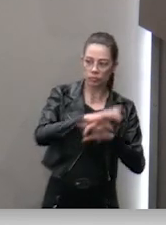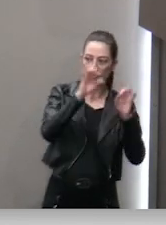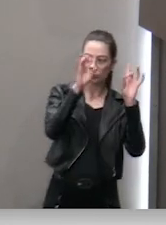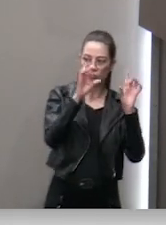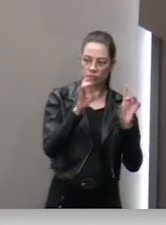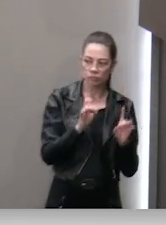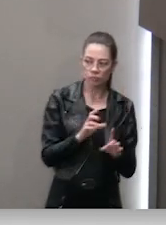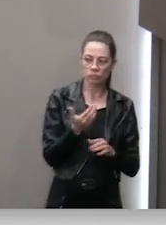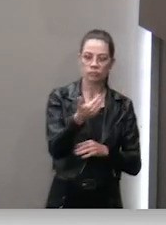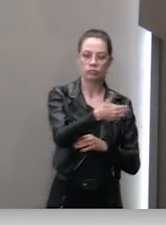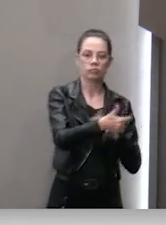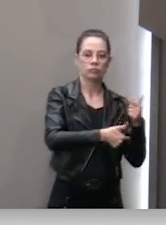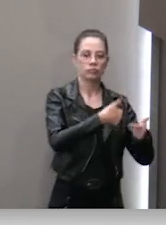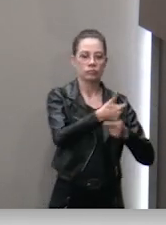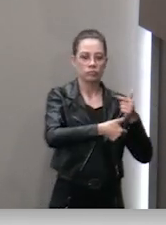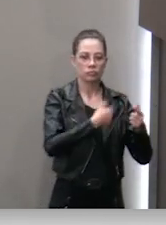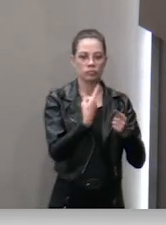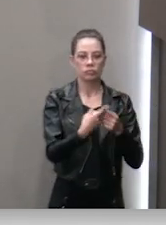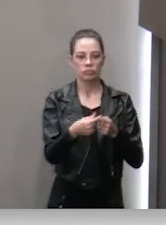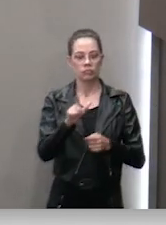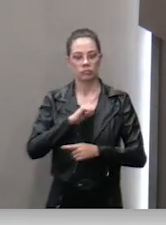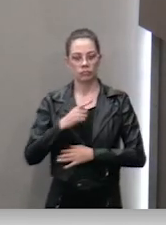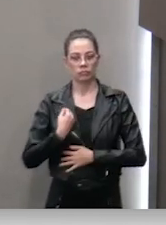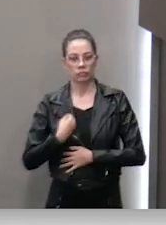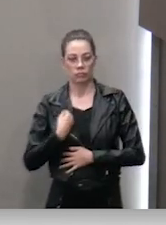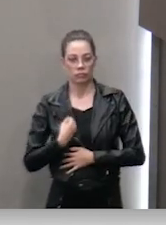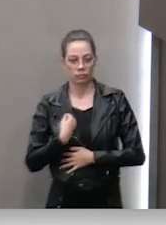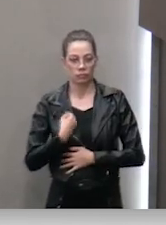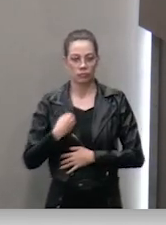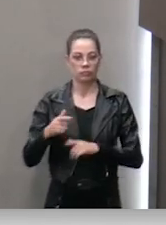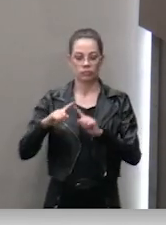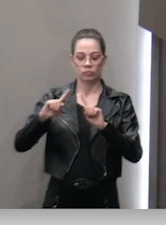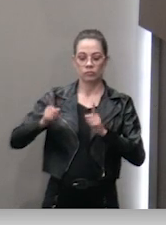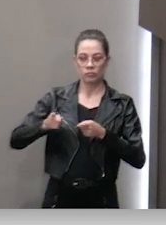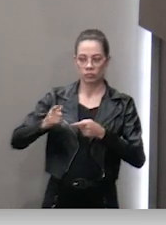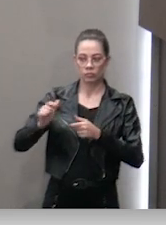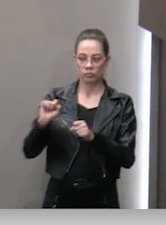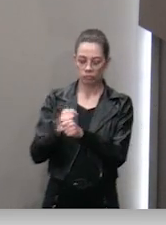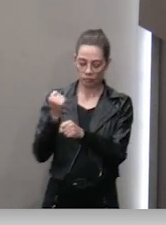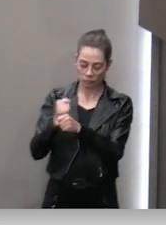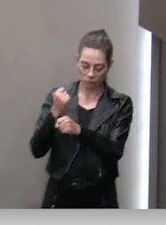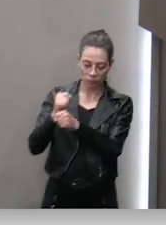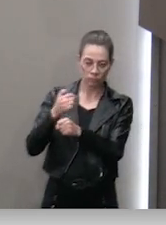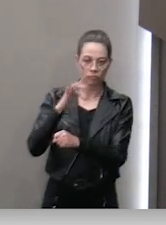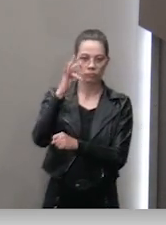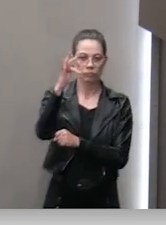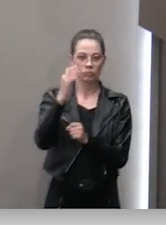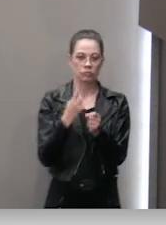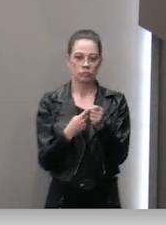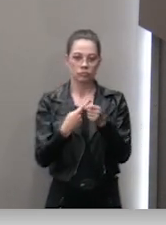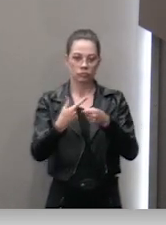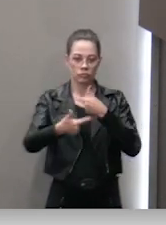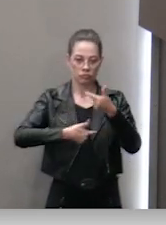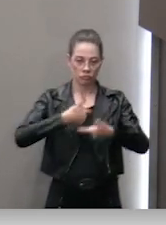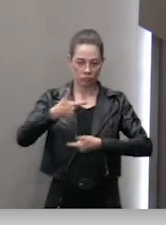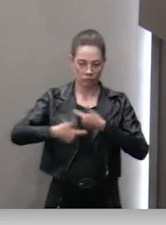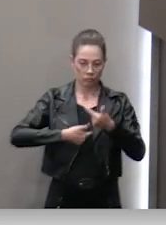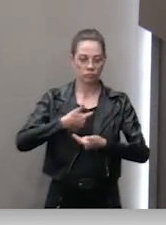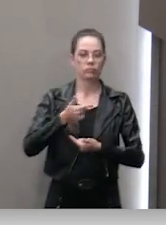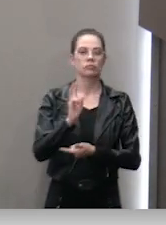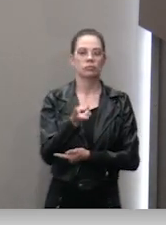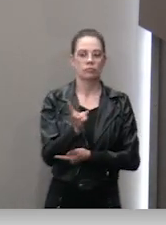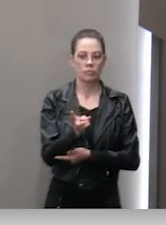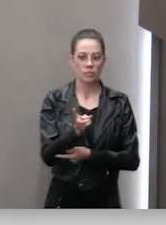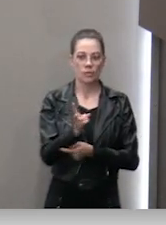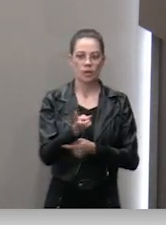especiais, nos almoços, porque lá estava o funcionário construindo o futuro da cidade e trabalhando. Passo Fundo não é